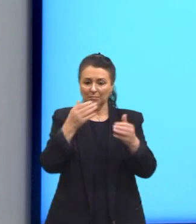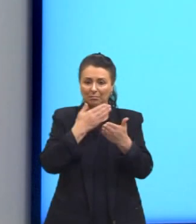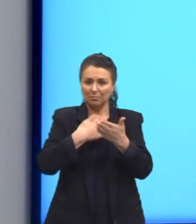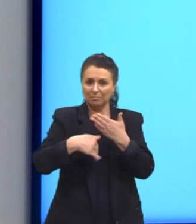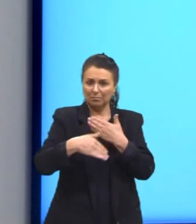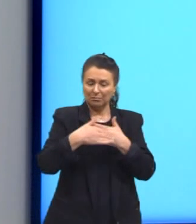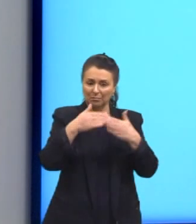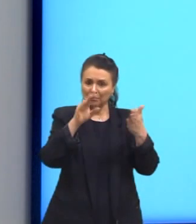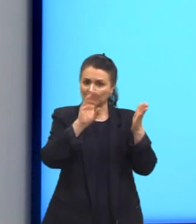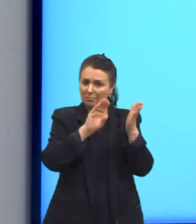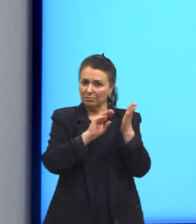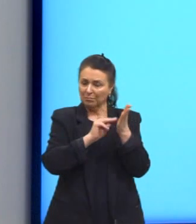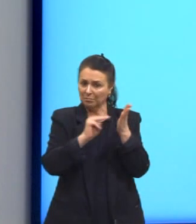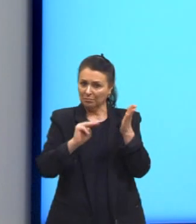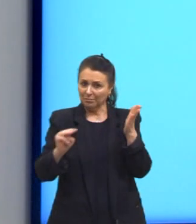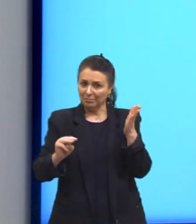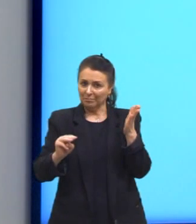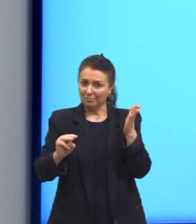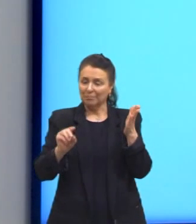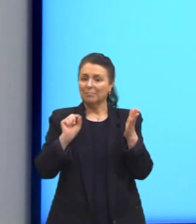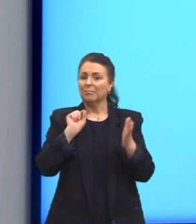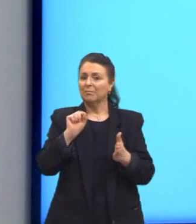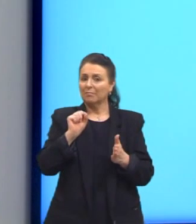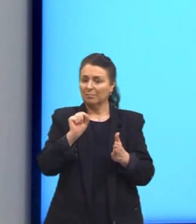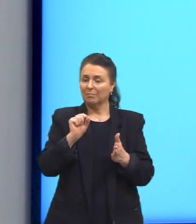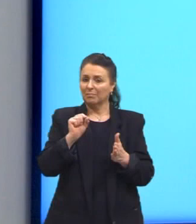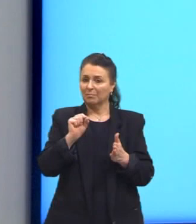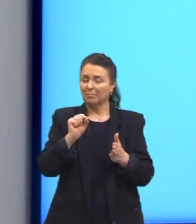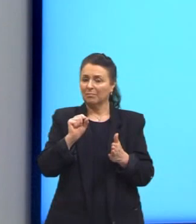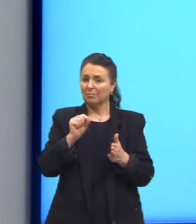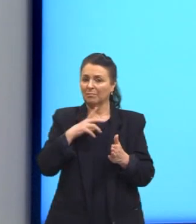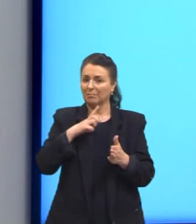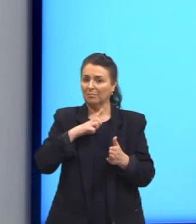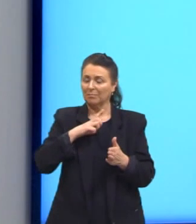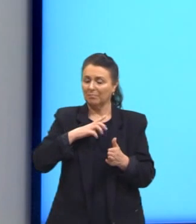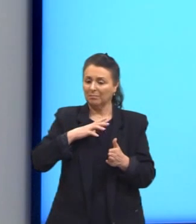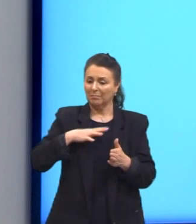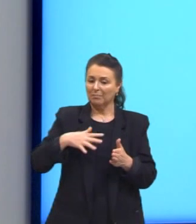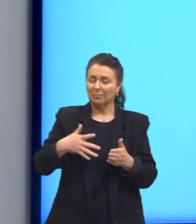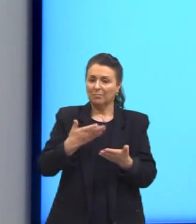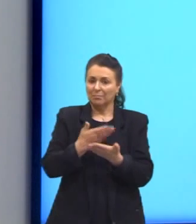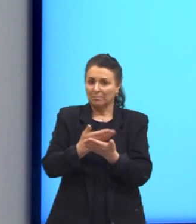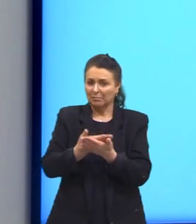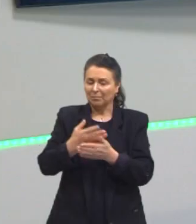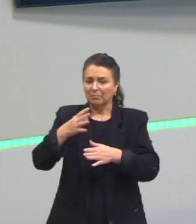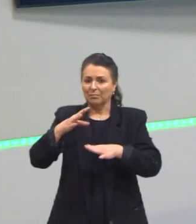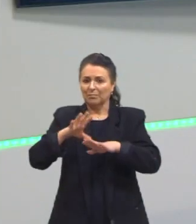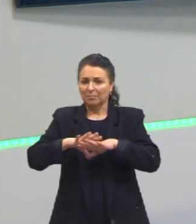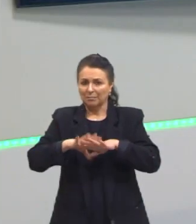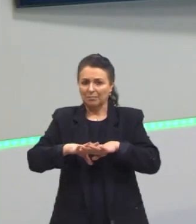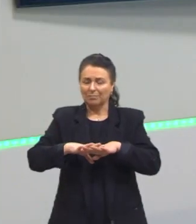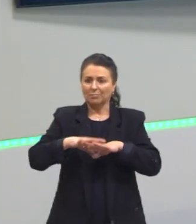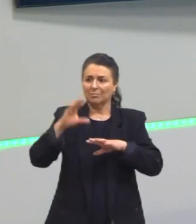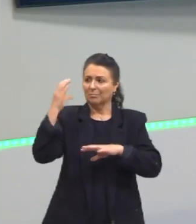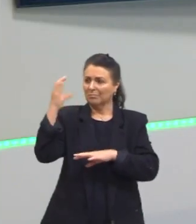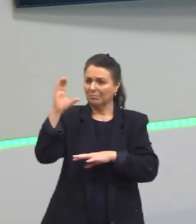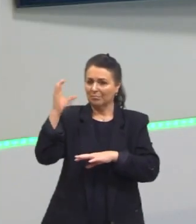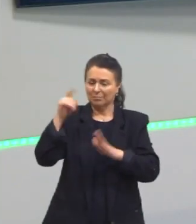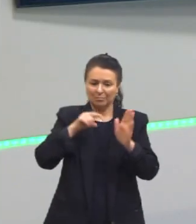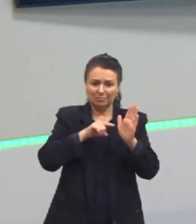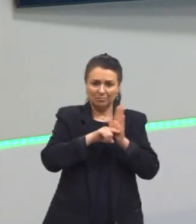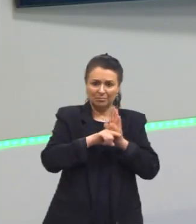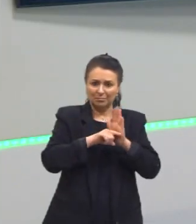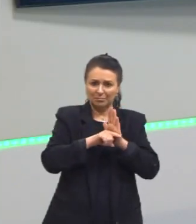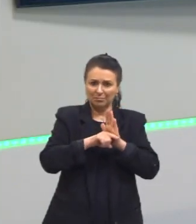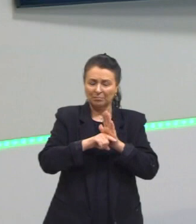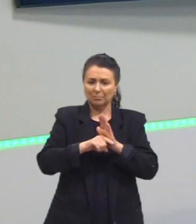né, já adianto para vocês, quem seguir aí na área das exatas, ou até nem tanto a área das exatas, mas